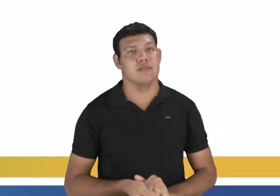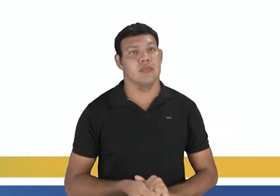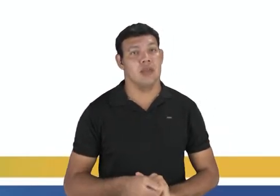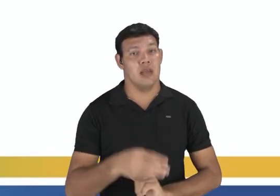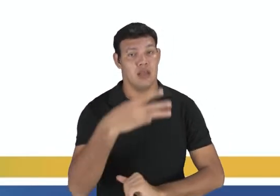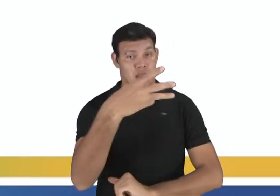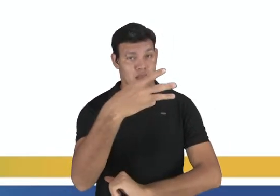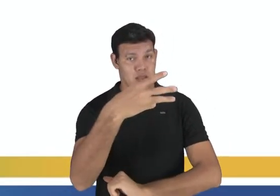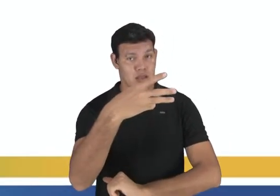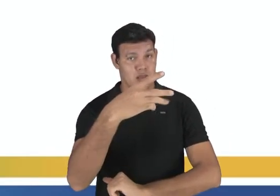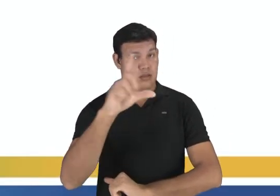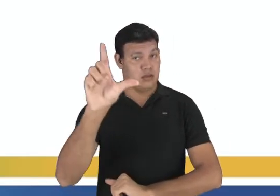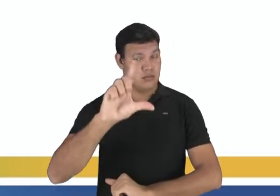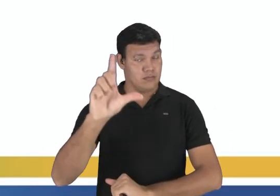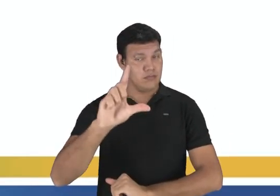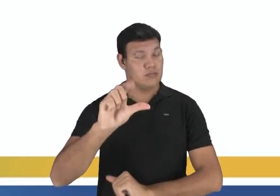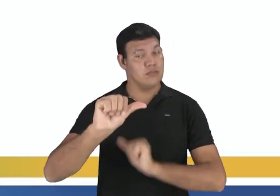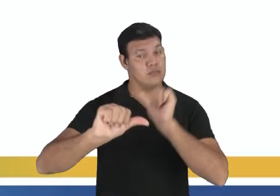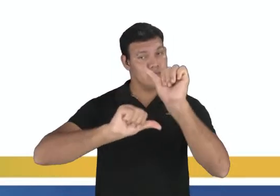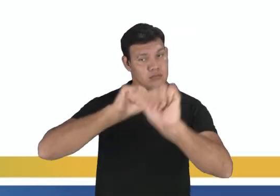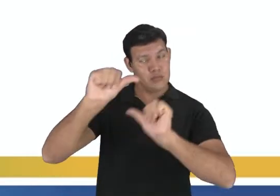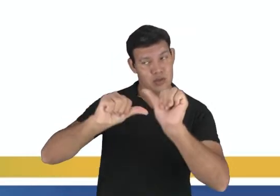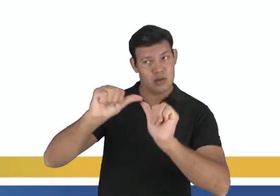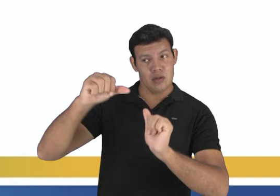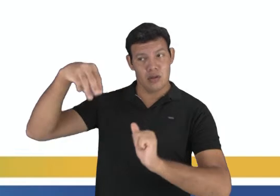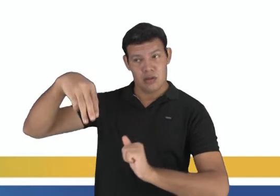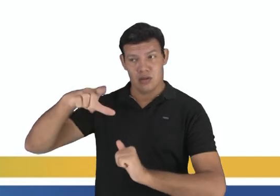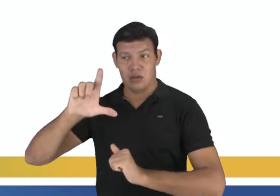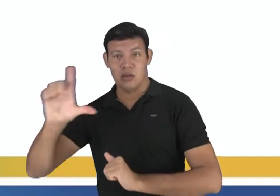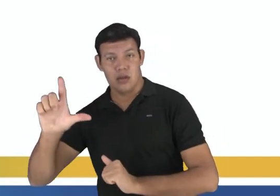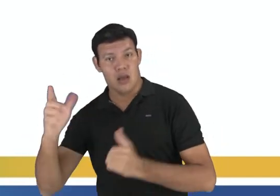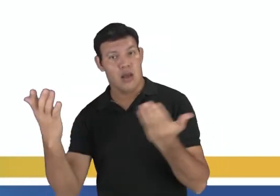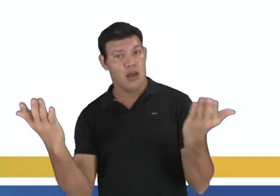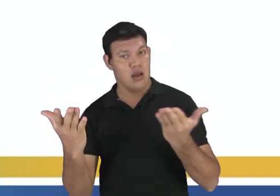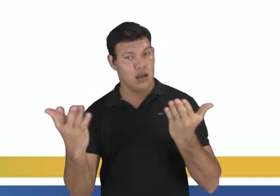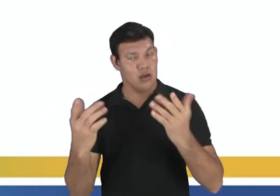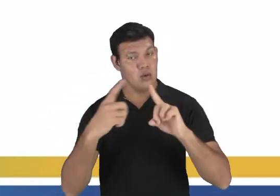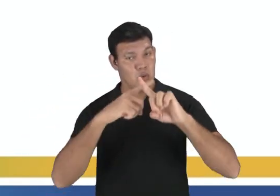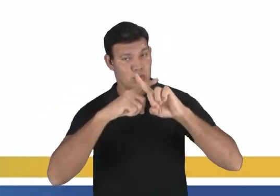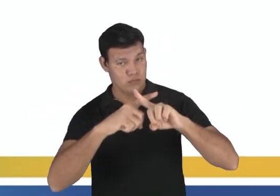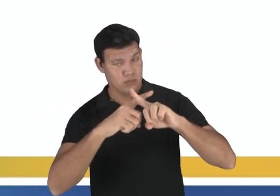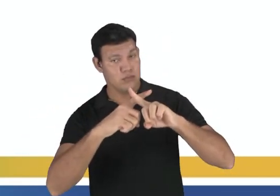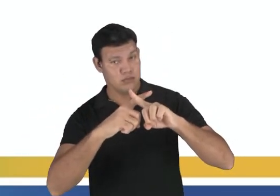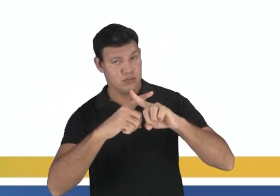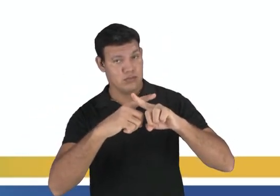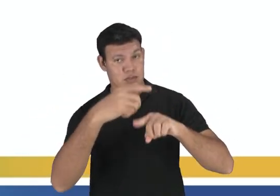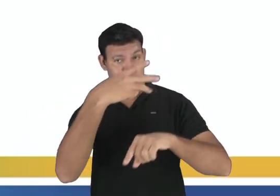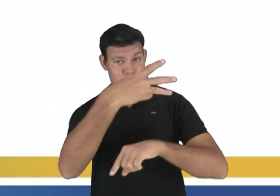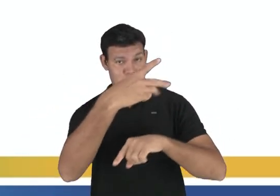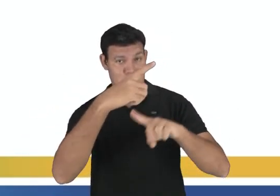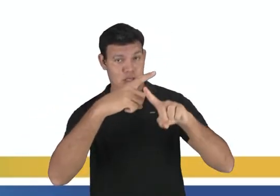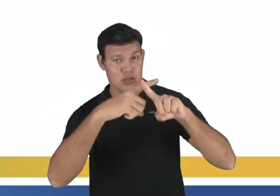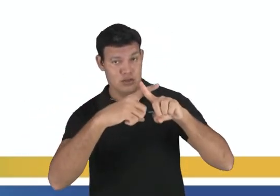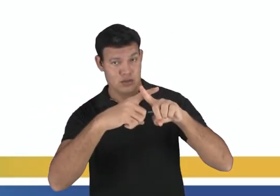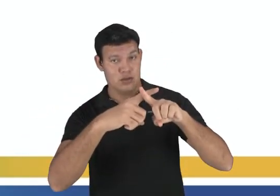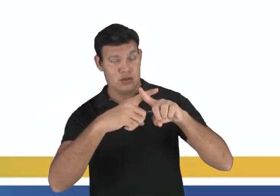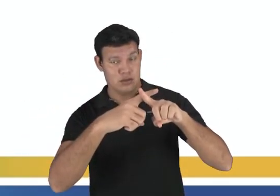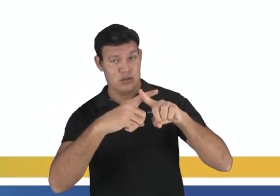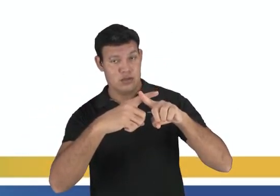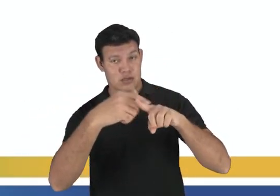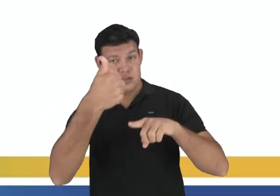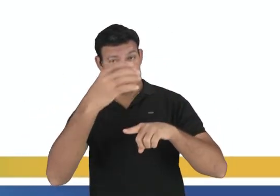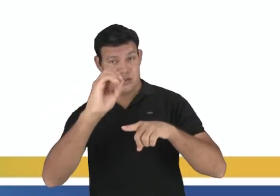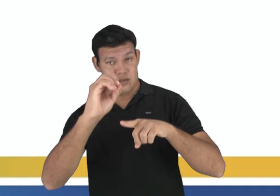3 litros em mililitro. Então, nós vamos multiplicar 3 por